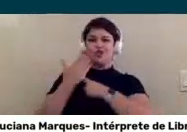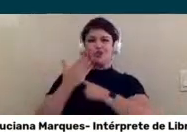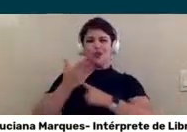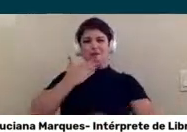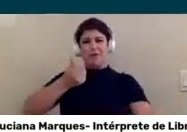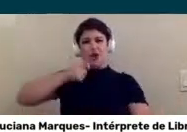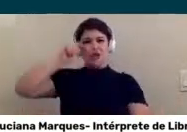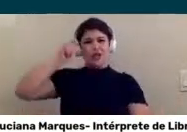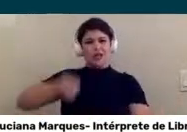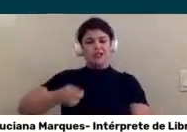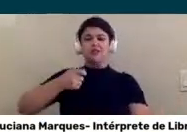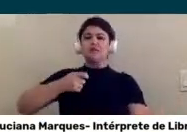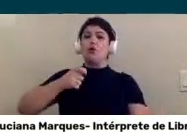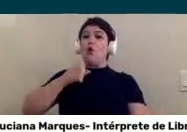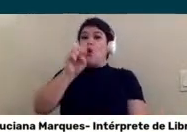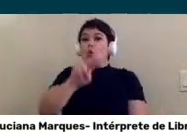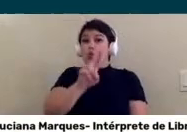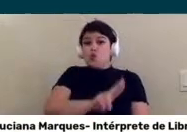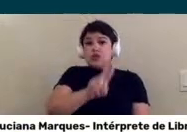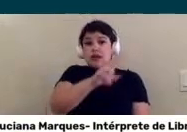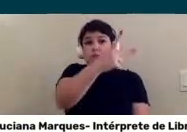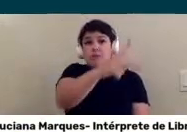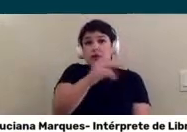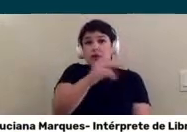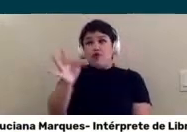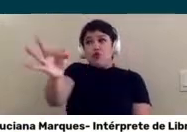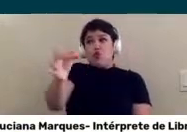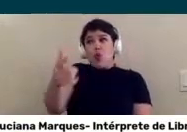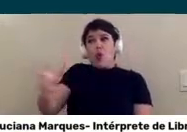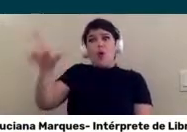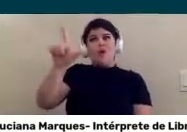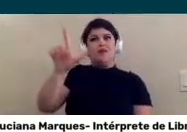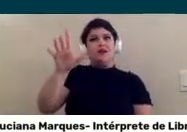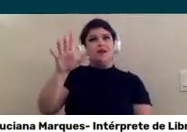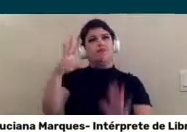até reusar aquela decisão posteriormente em outros cenários.